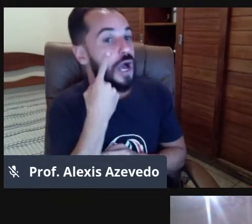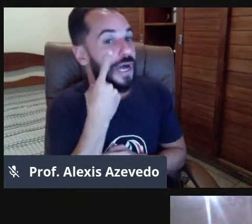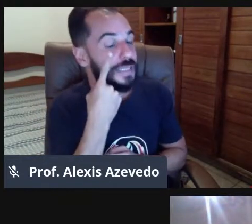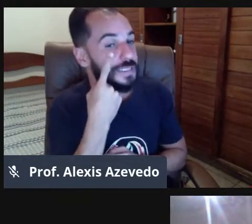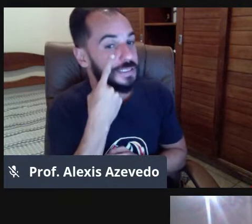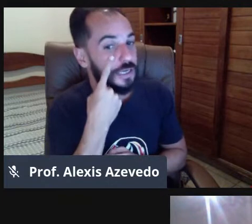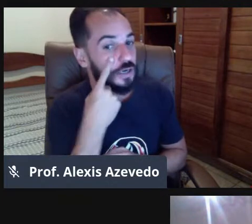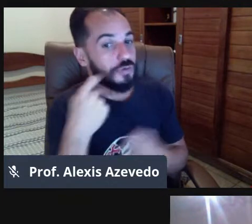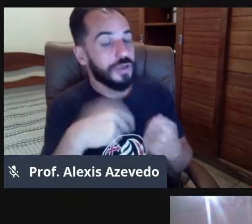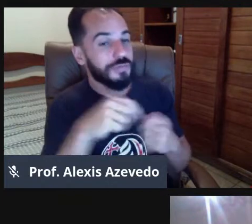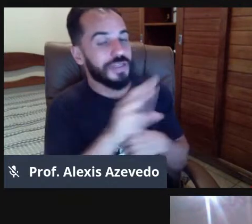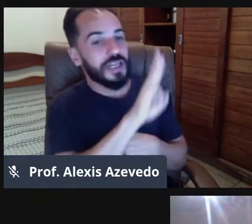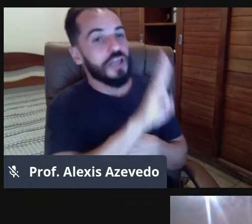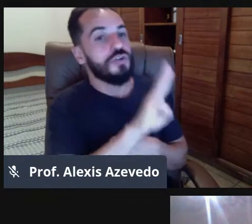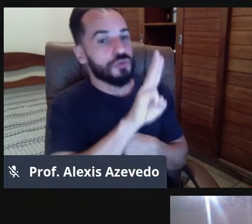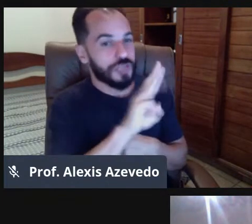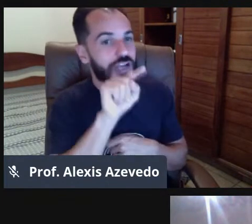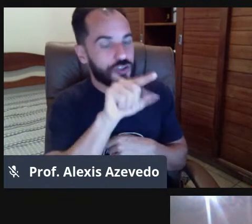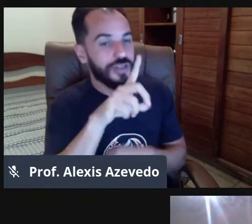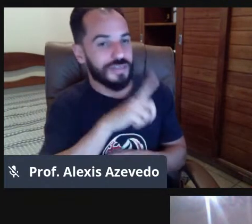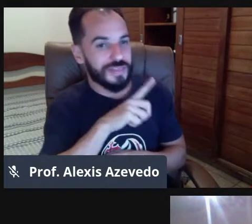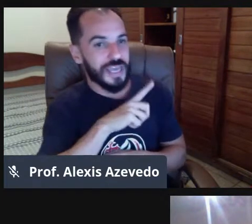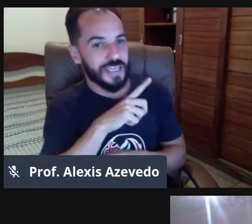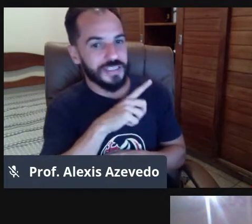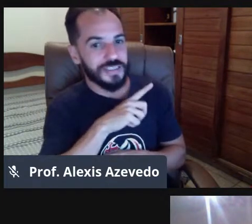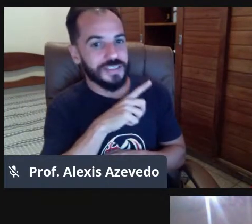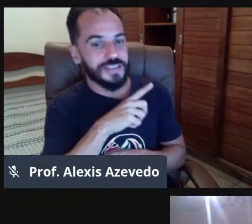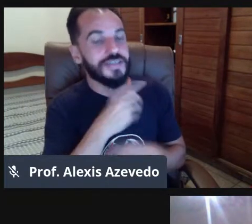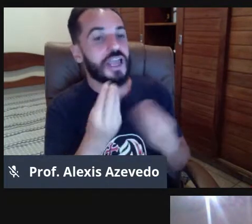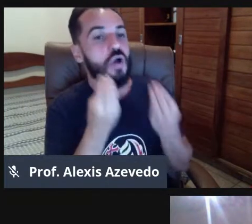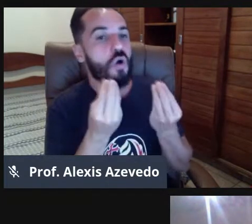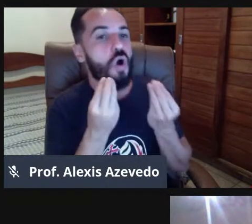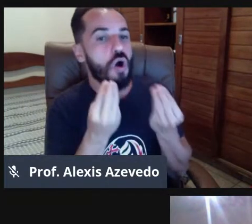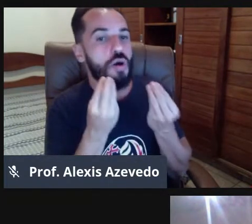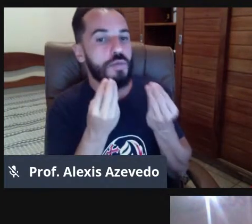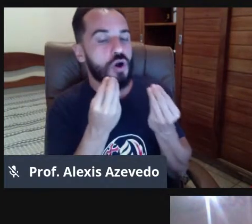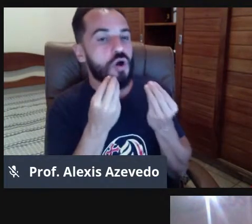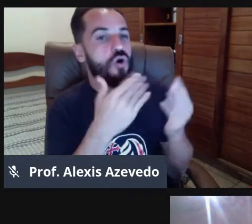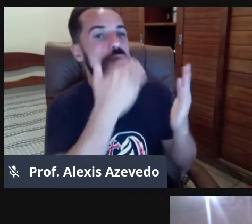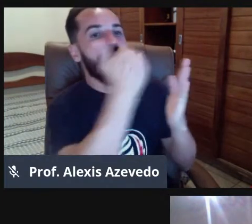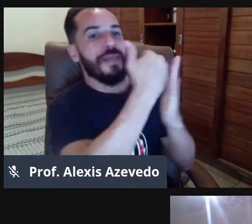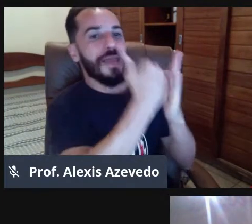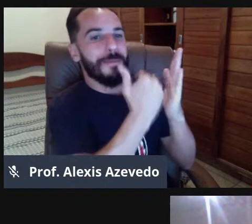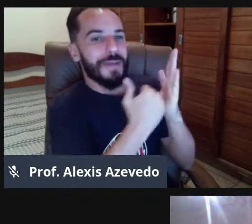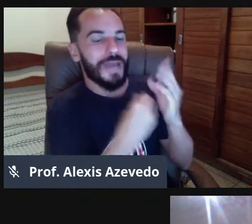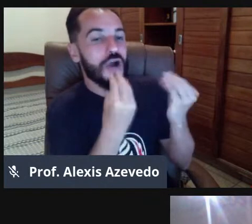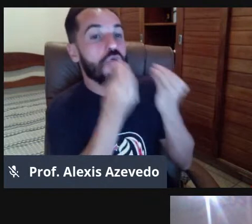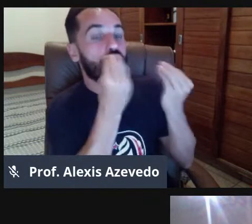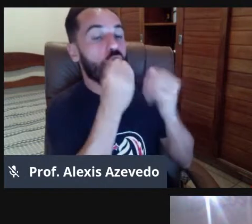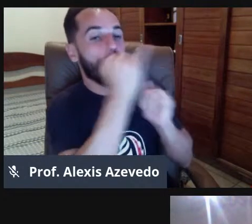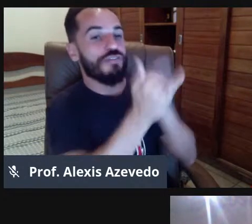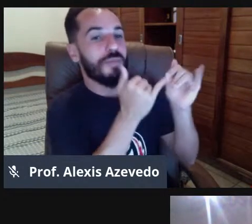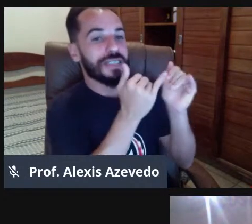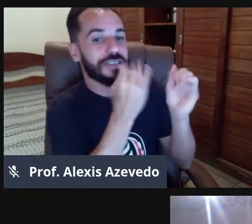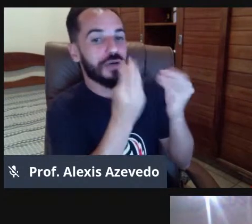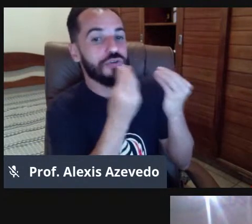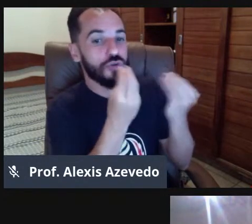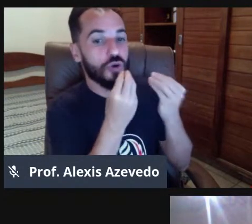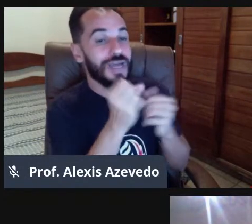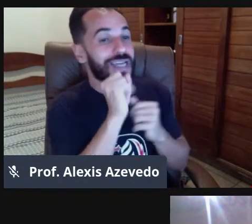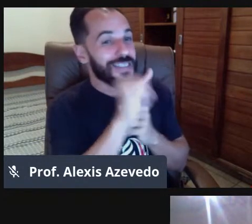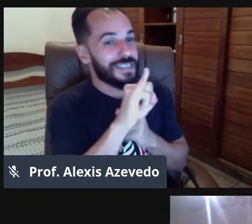No site tem lá os formulários, tem as informações. Se alguém tiver com